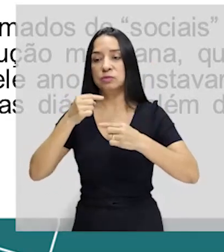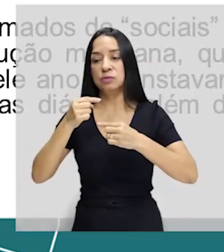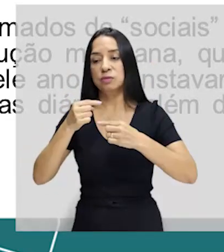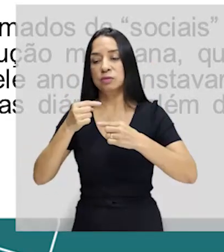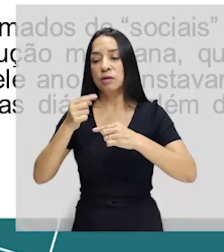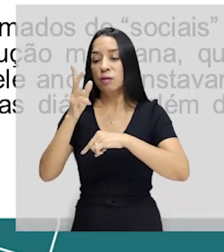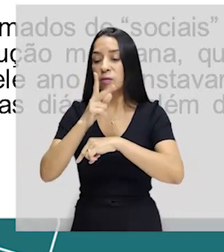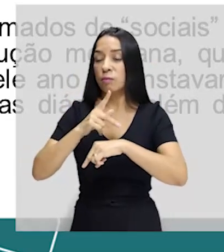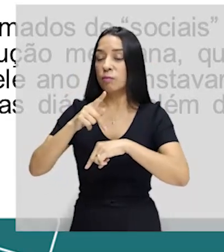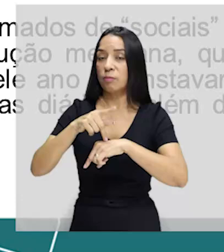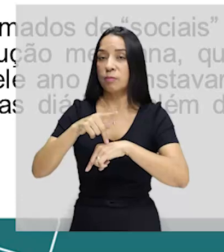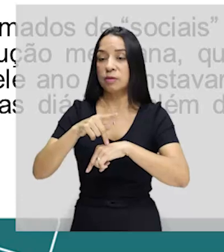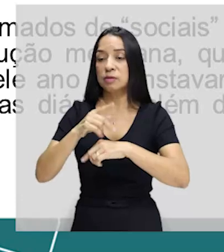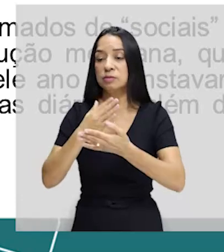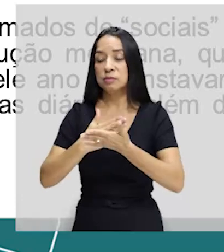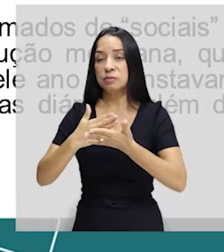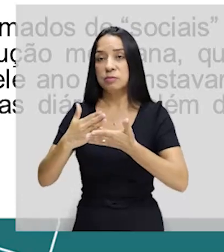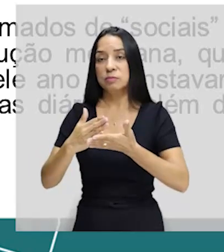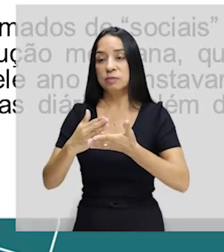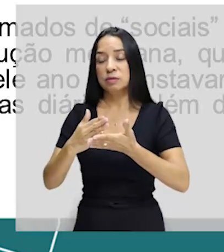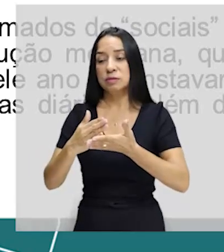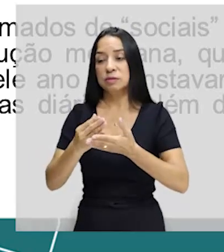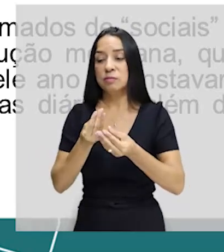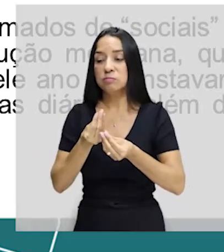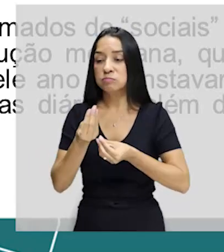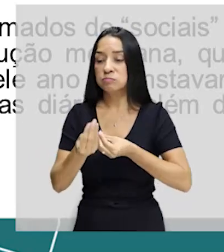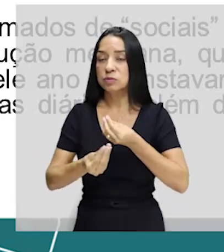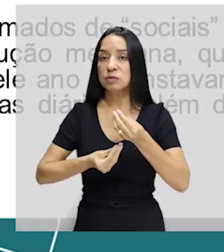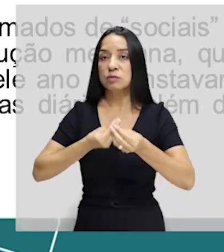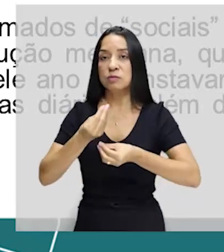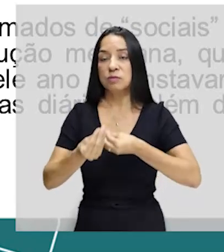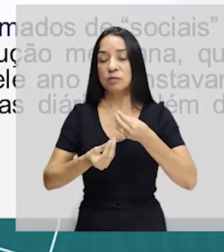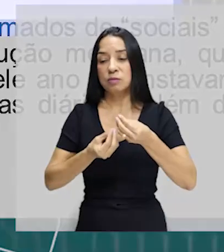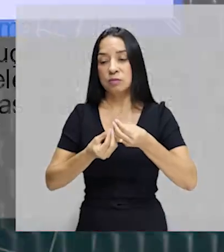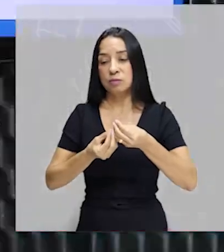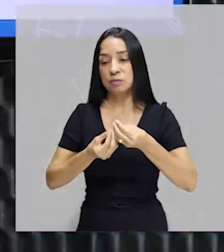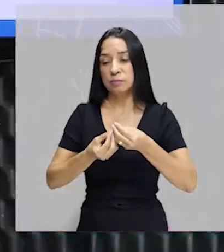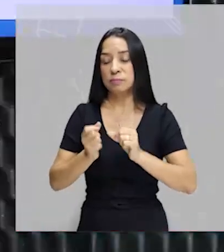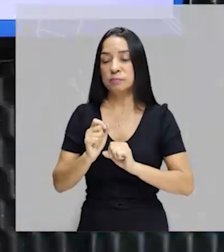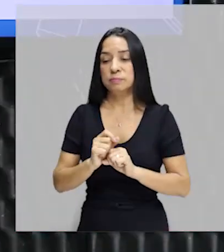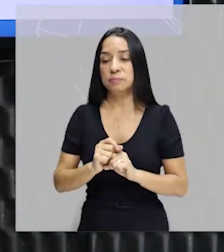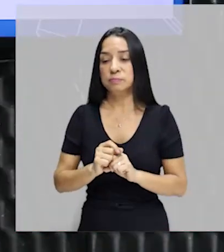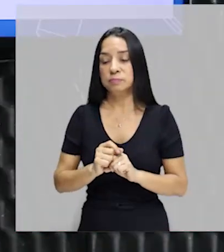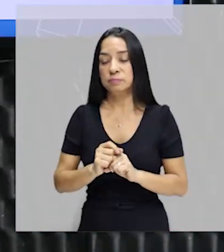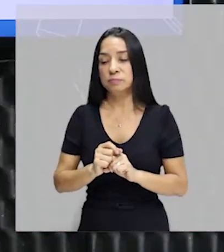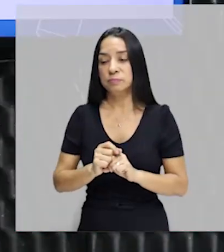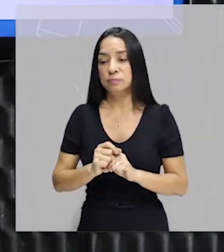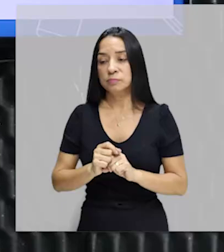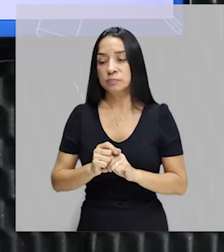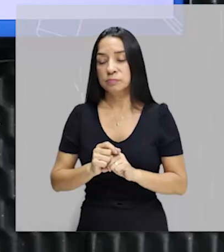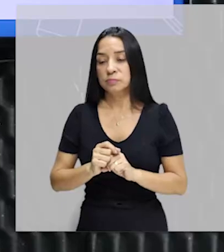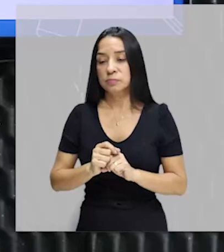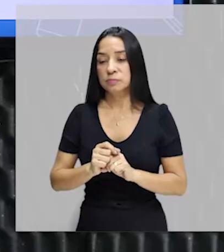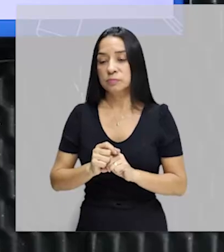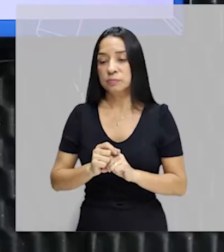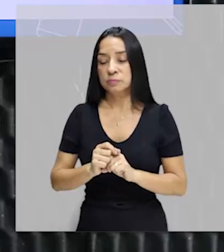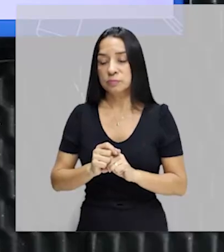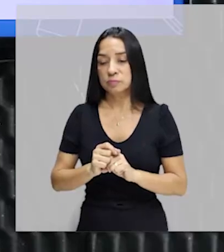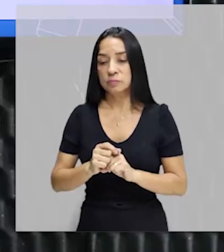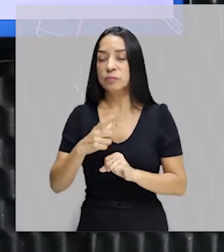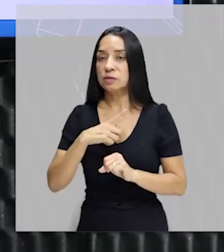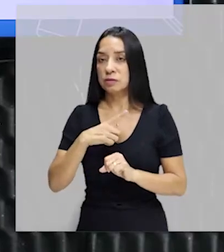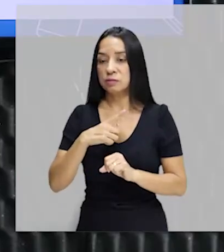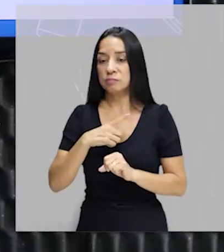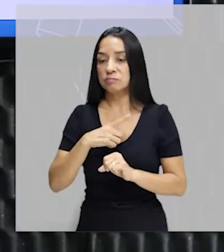diante disso, ele começa, de uma forma bem paliativa, ele começa a assegurar